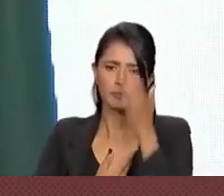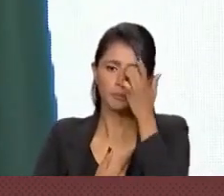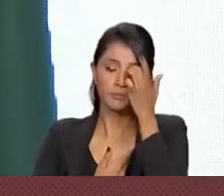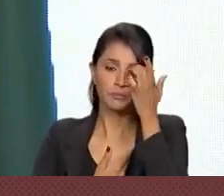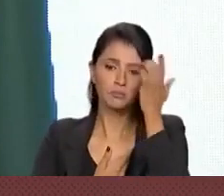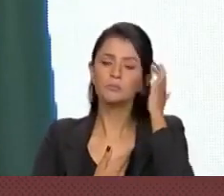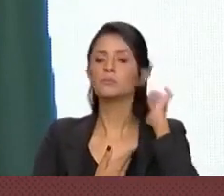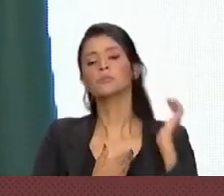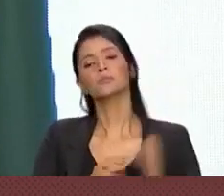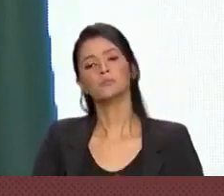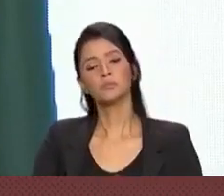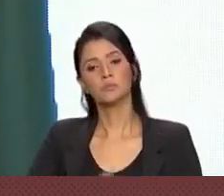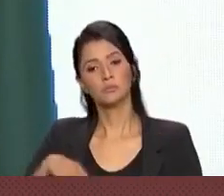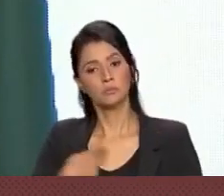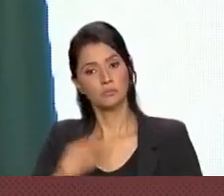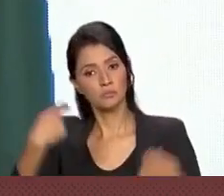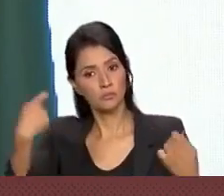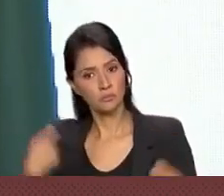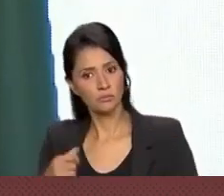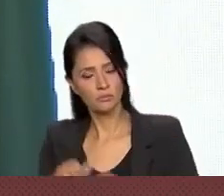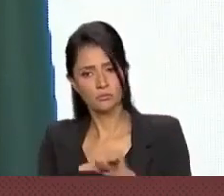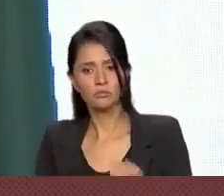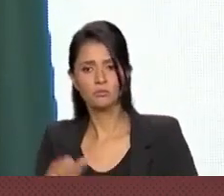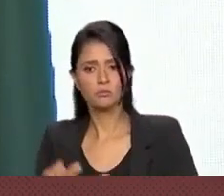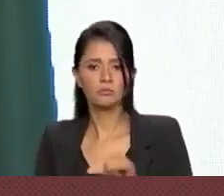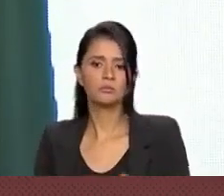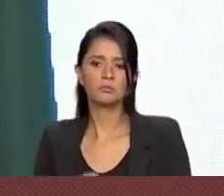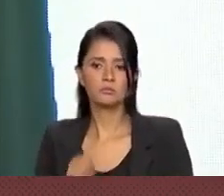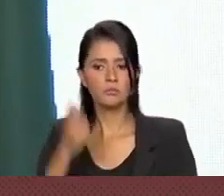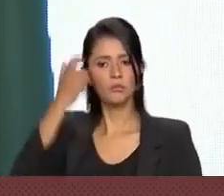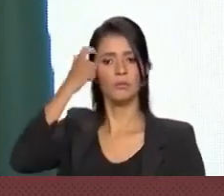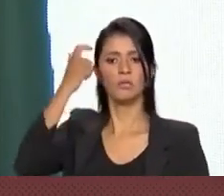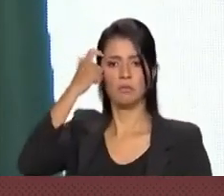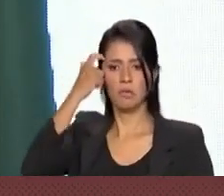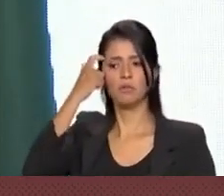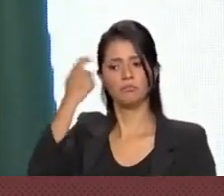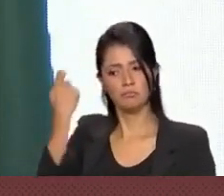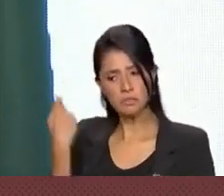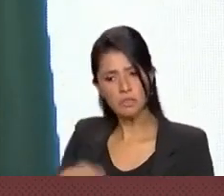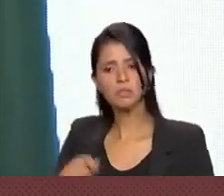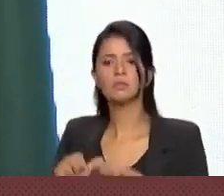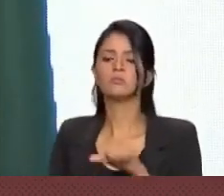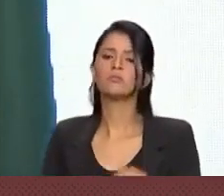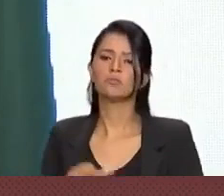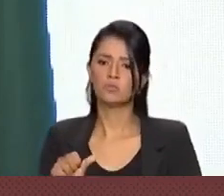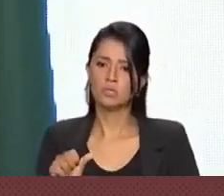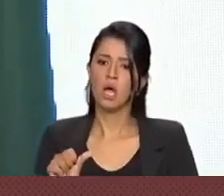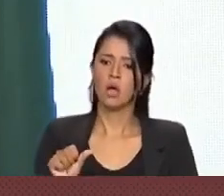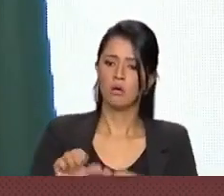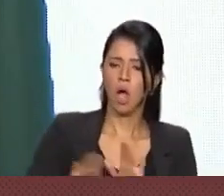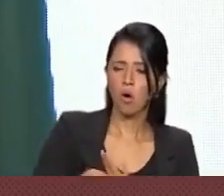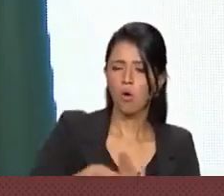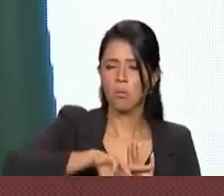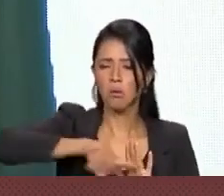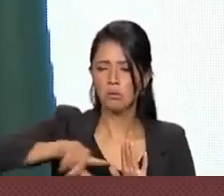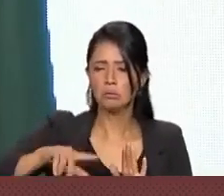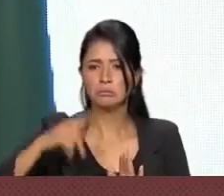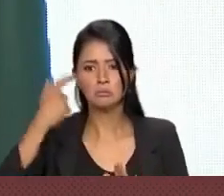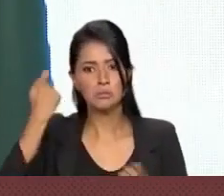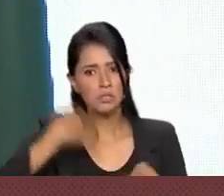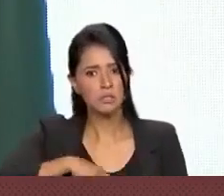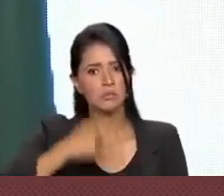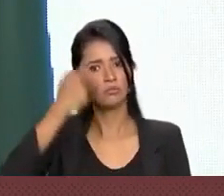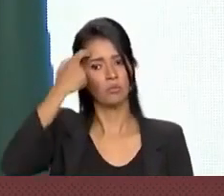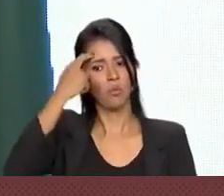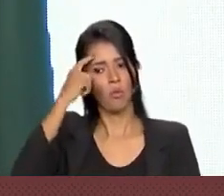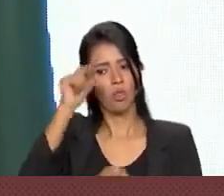que nós vamos ter que mudar a nossa cabeça e mudar alguns conceitos que estão na nossa cabeça. E